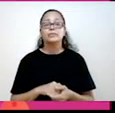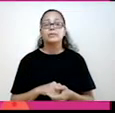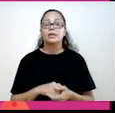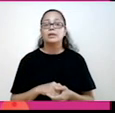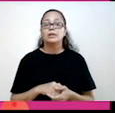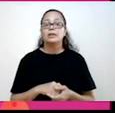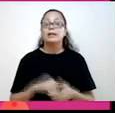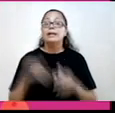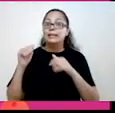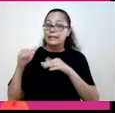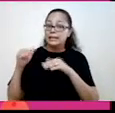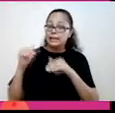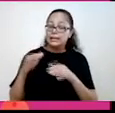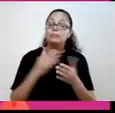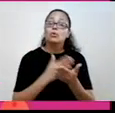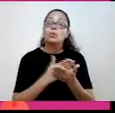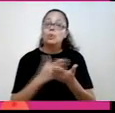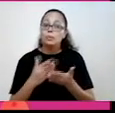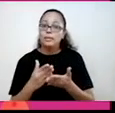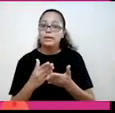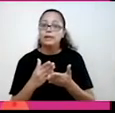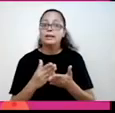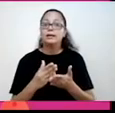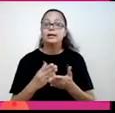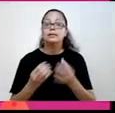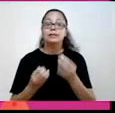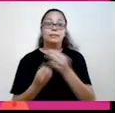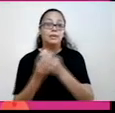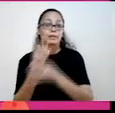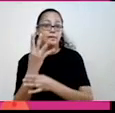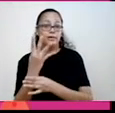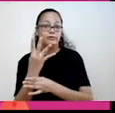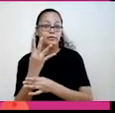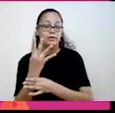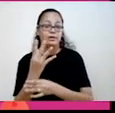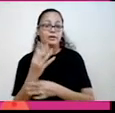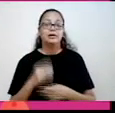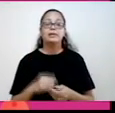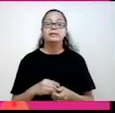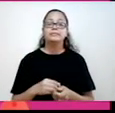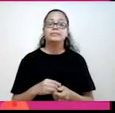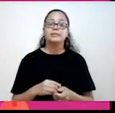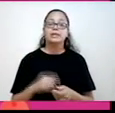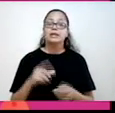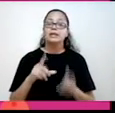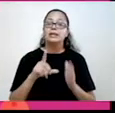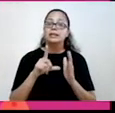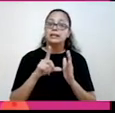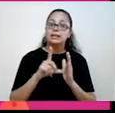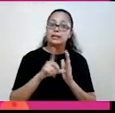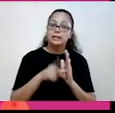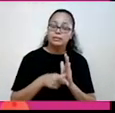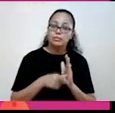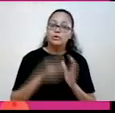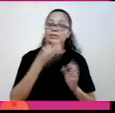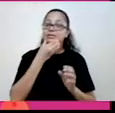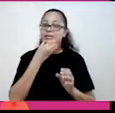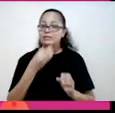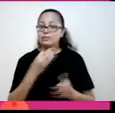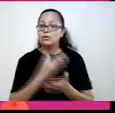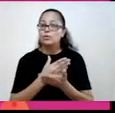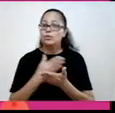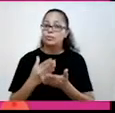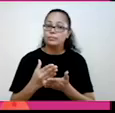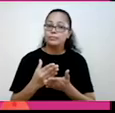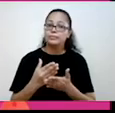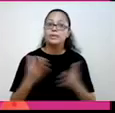a primavera, e no mês de dezembro começa então o verão, que vai até março, certo? E aí em março começa o outono e